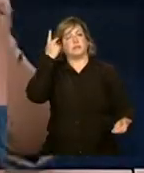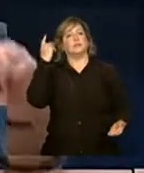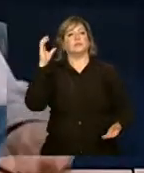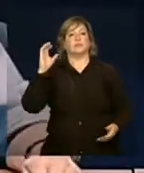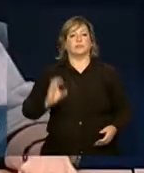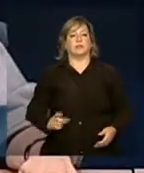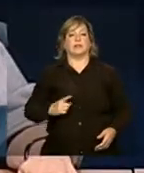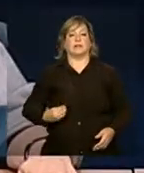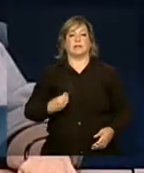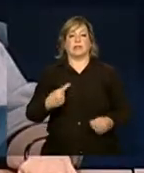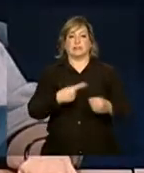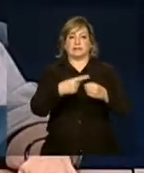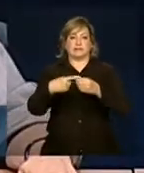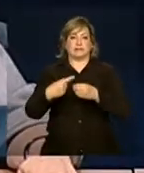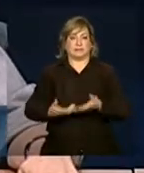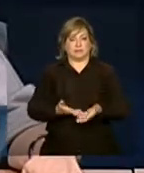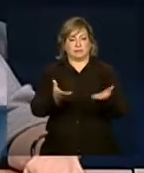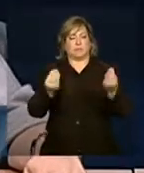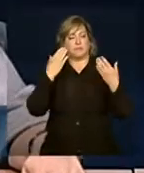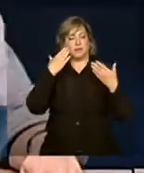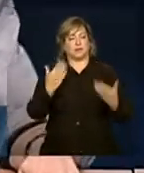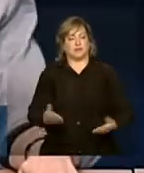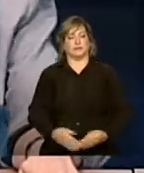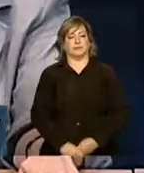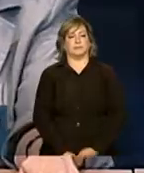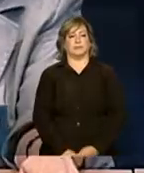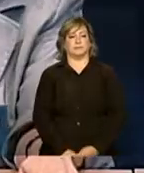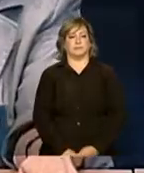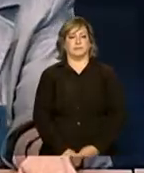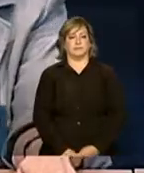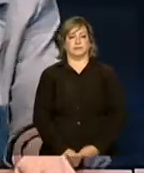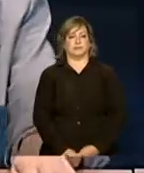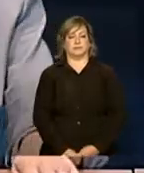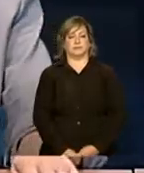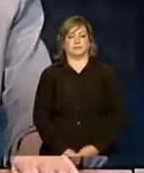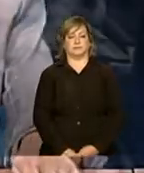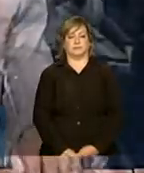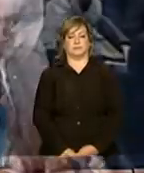que vivem nas cidades dos Senhores Muito obrigado a